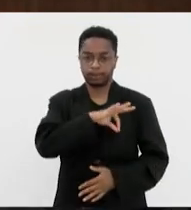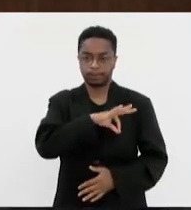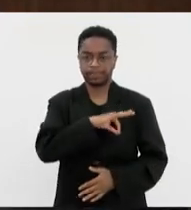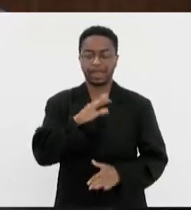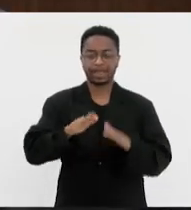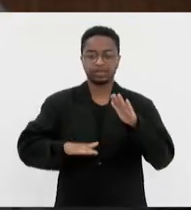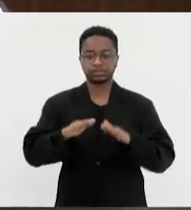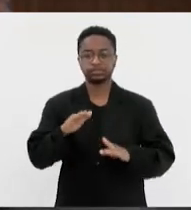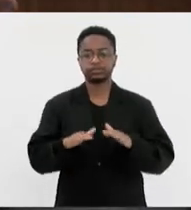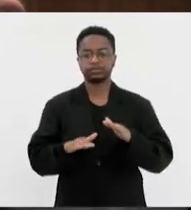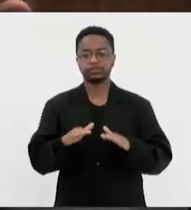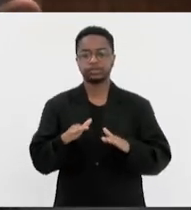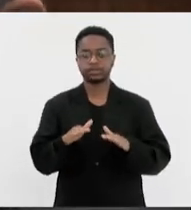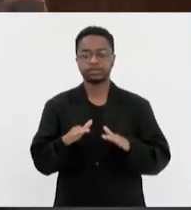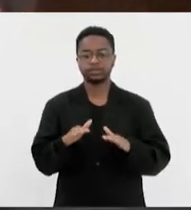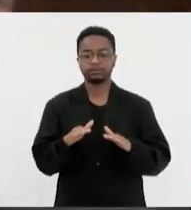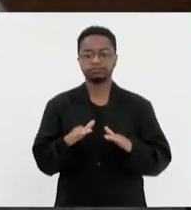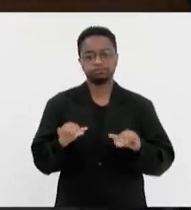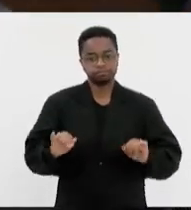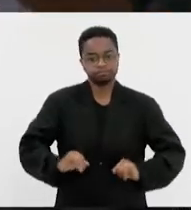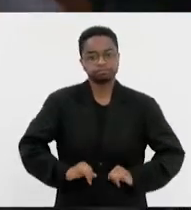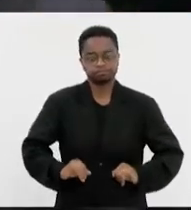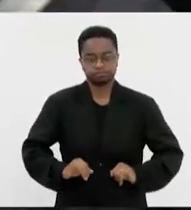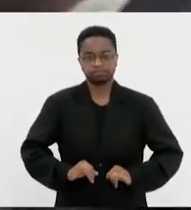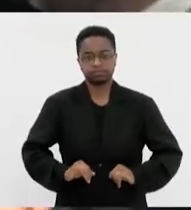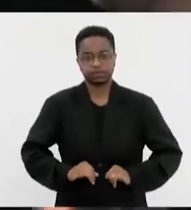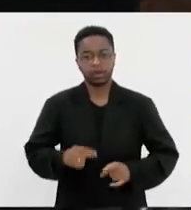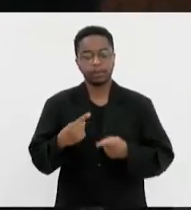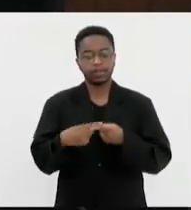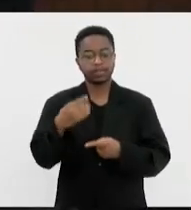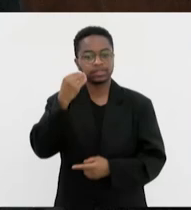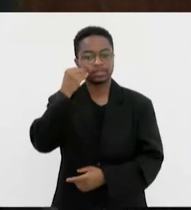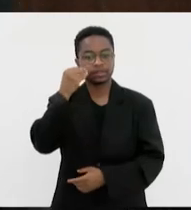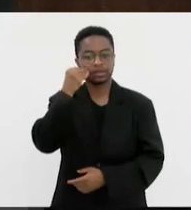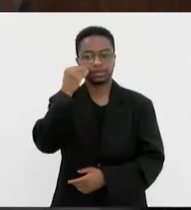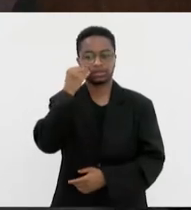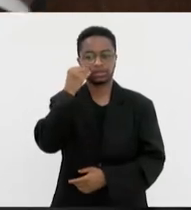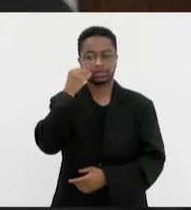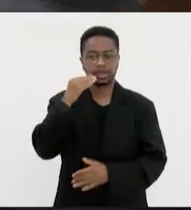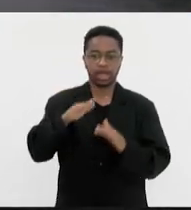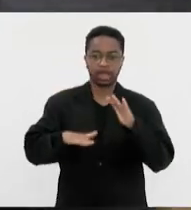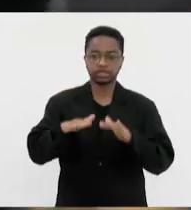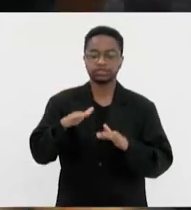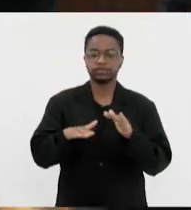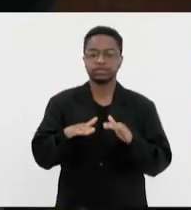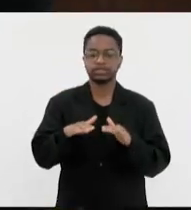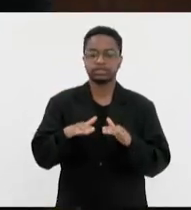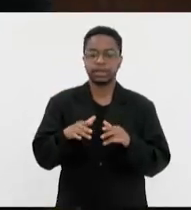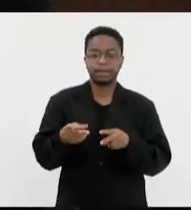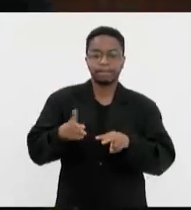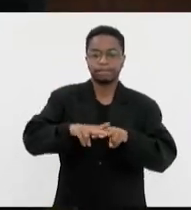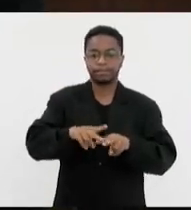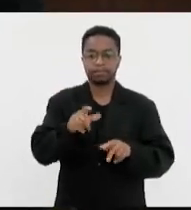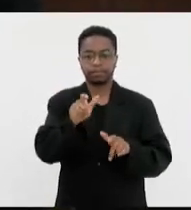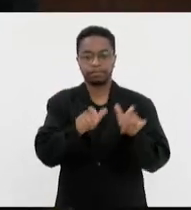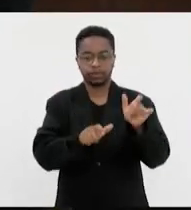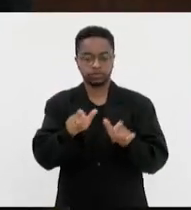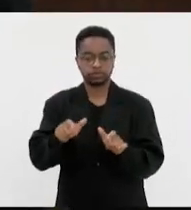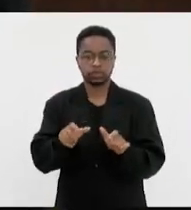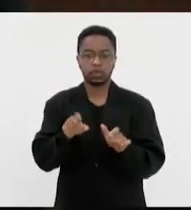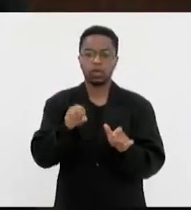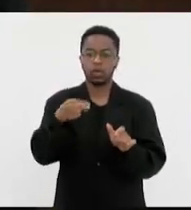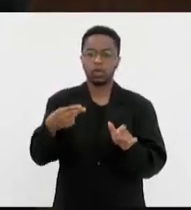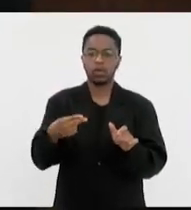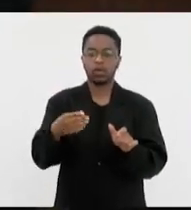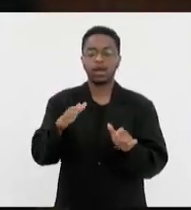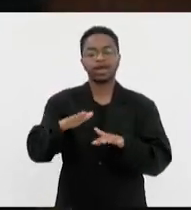das vezes, sofrem para tentar, às vezes, imobilizar uma pessoa, e uma arma